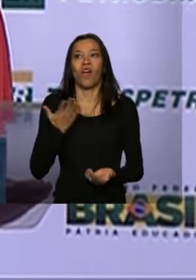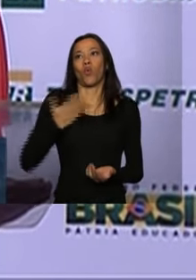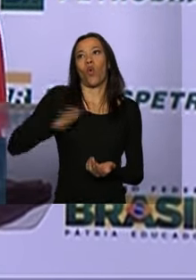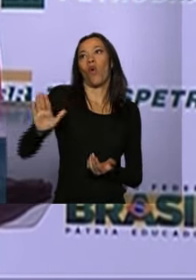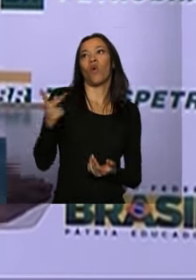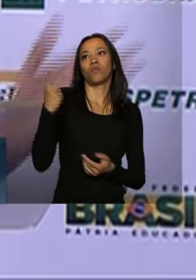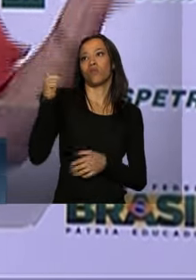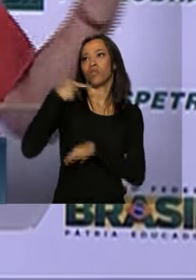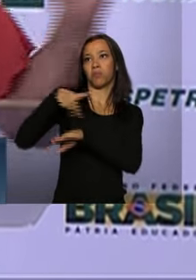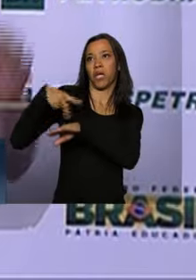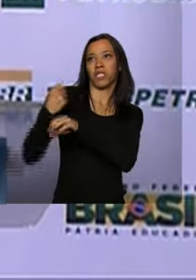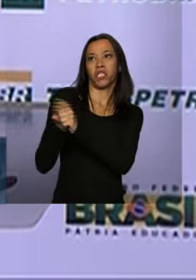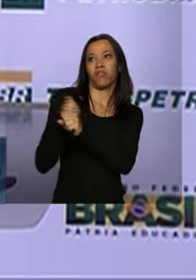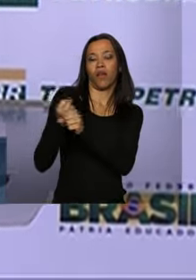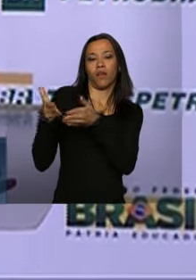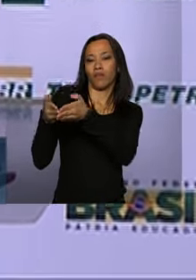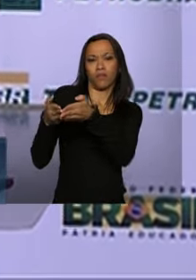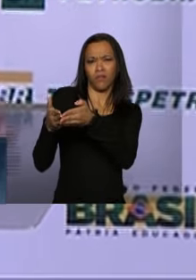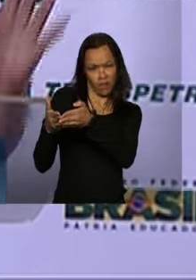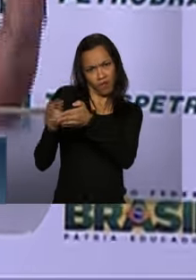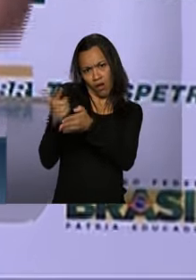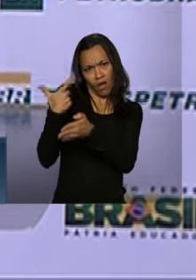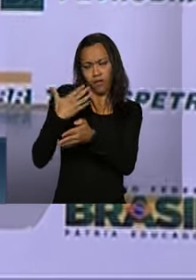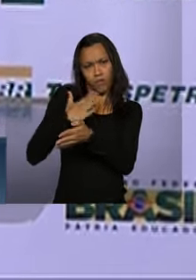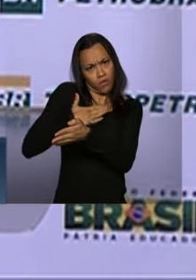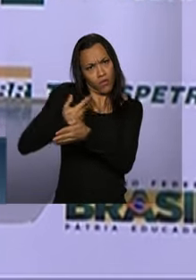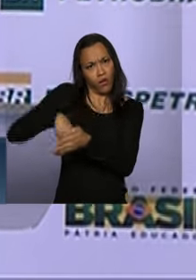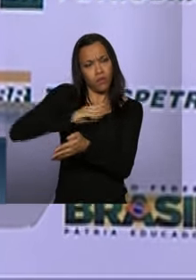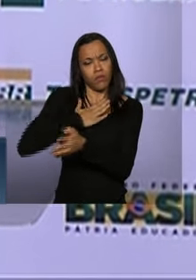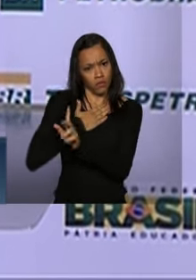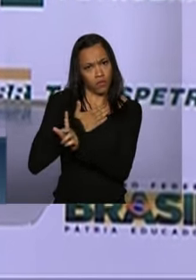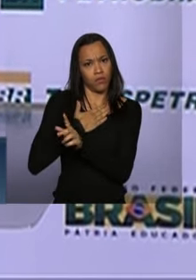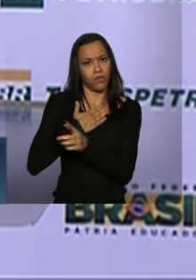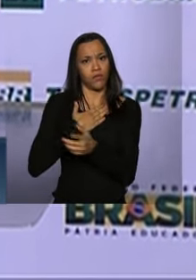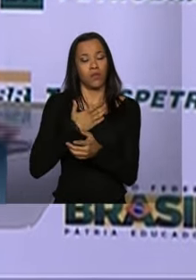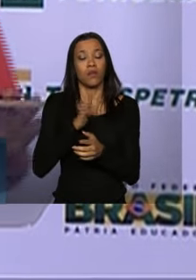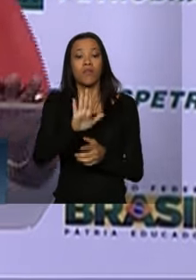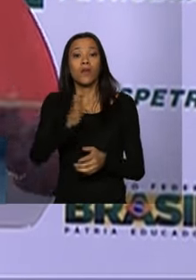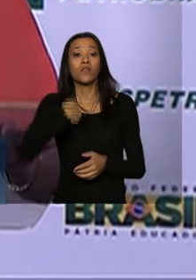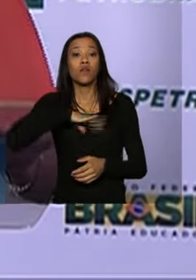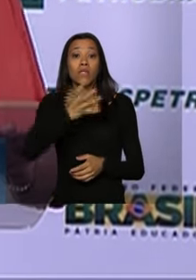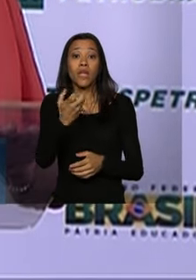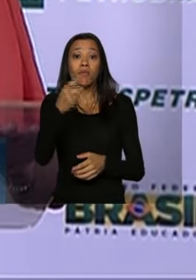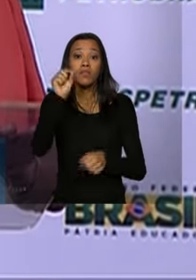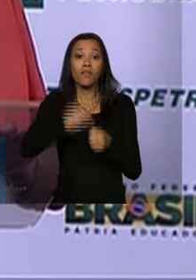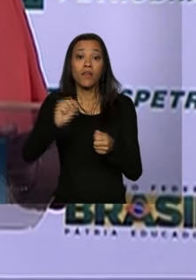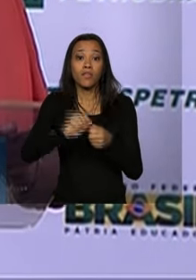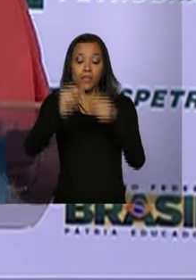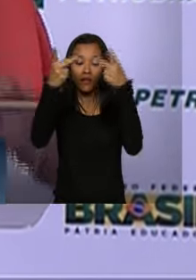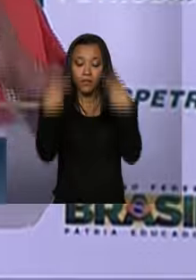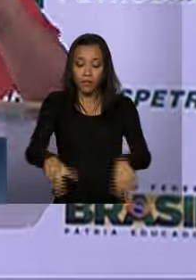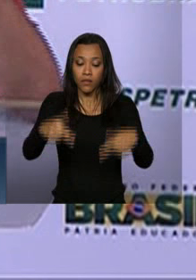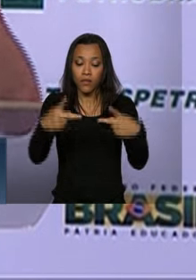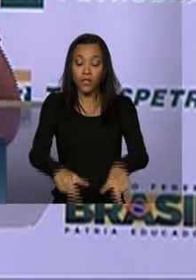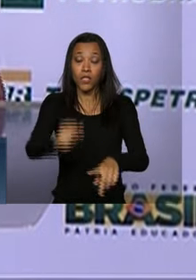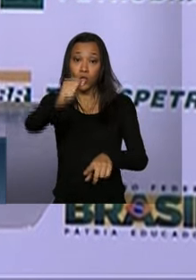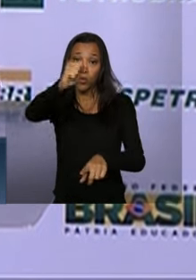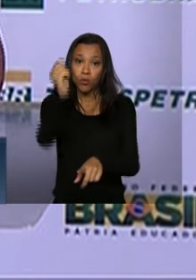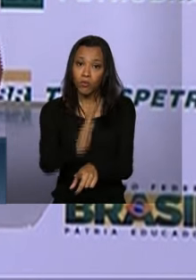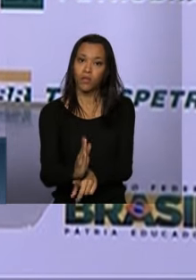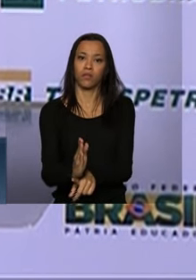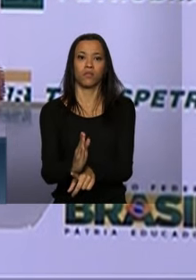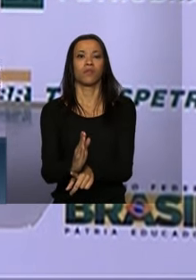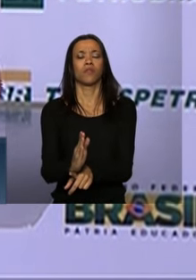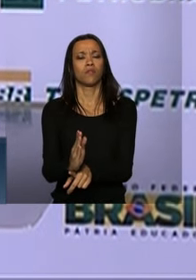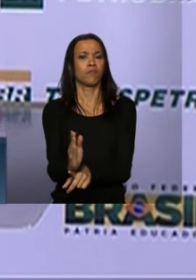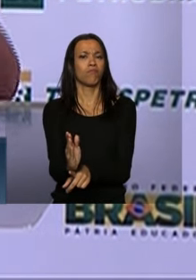países. Pelo contrário, a gente gosta. O que nós queremos é produzir no Brasil aquilo